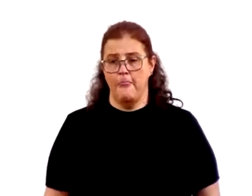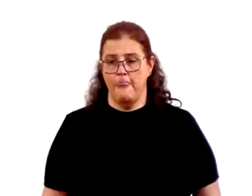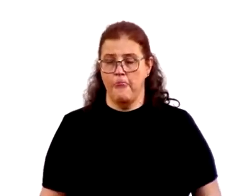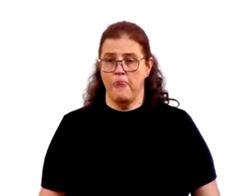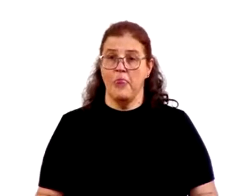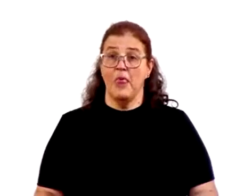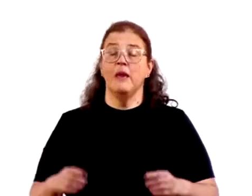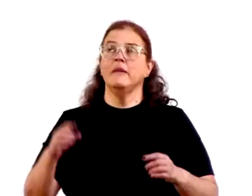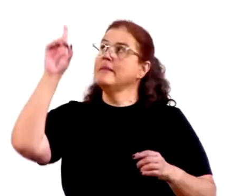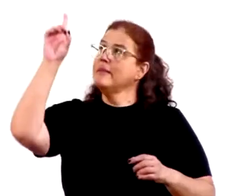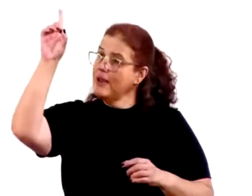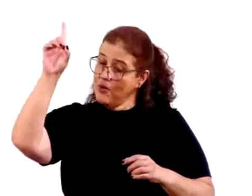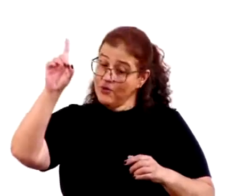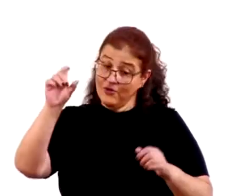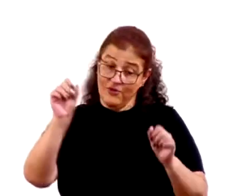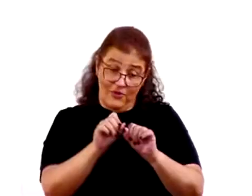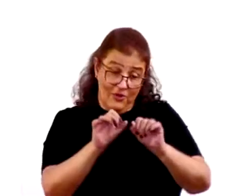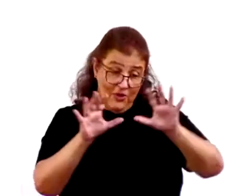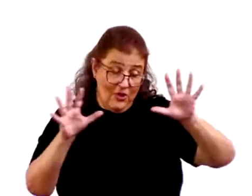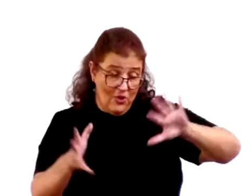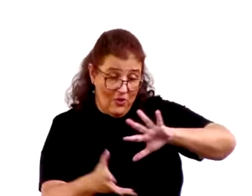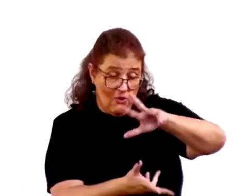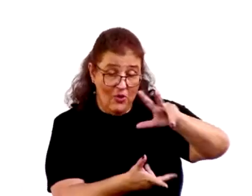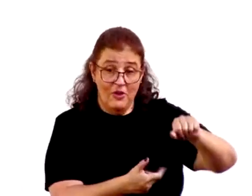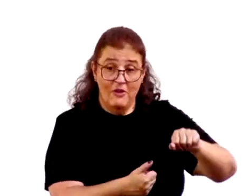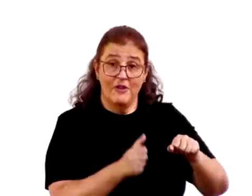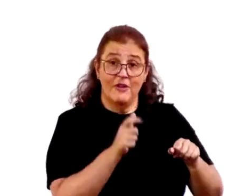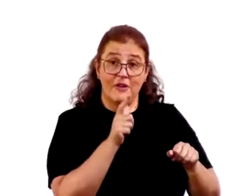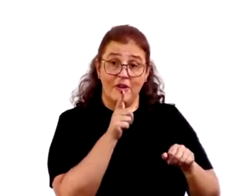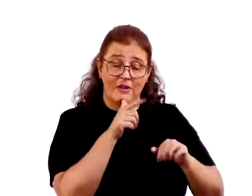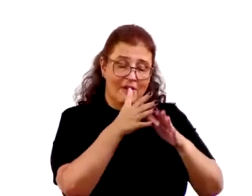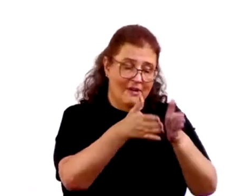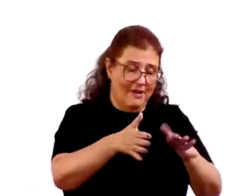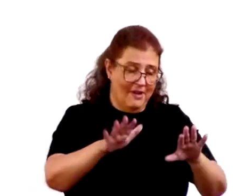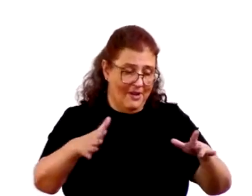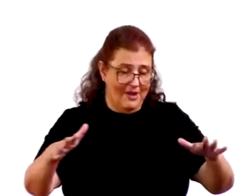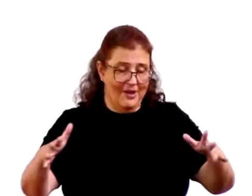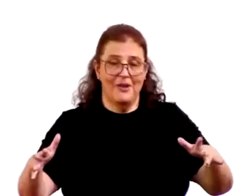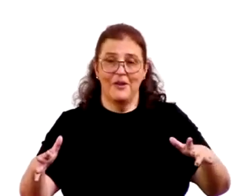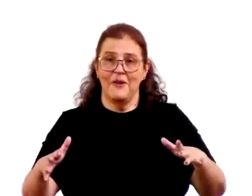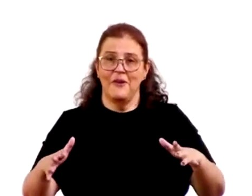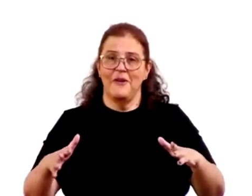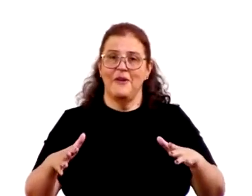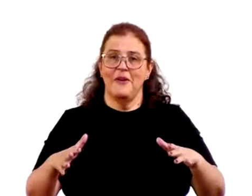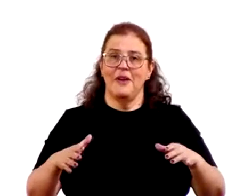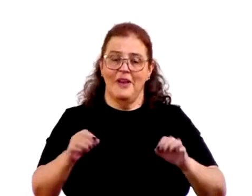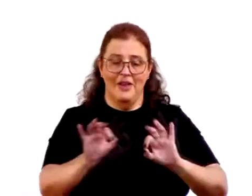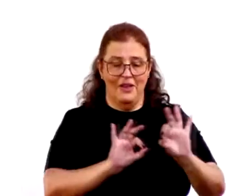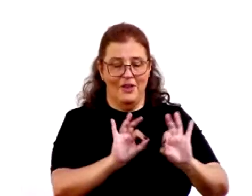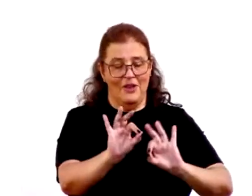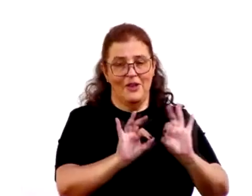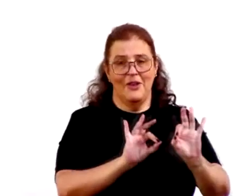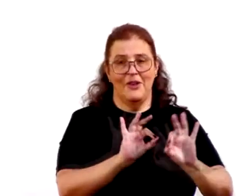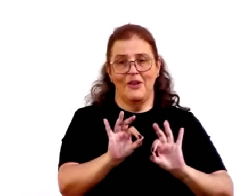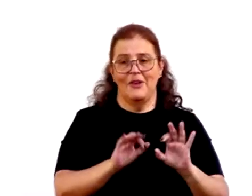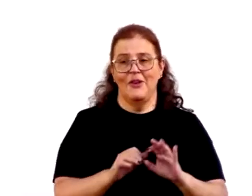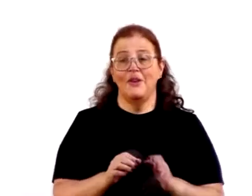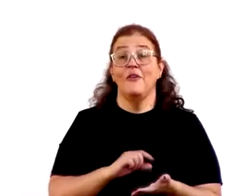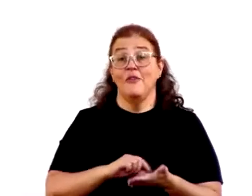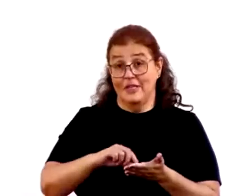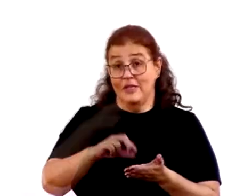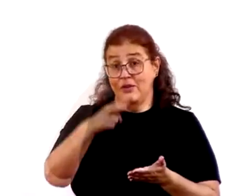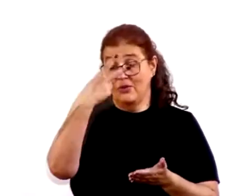Fundou-a ele sobre os mares e sobre as correntes a estabeleceu. Ou seja, de novo o versículo 2